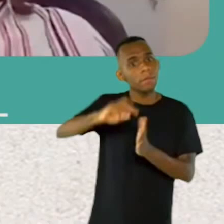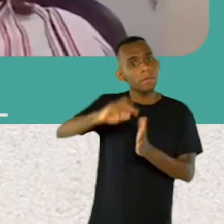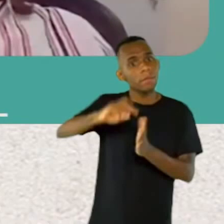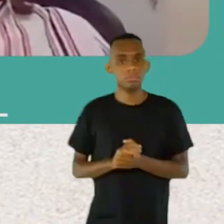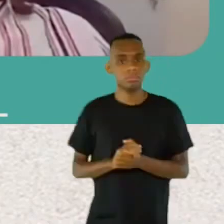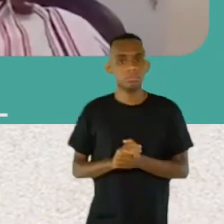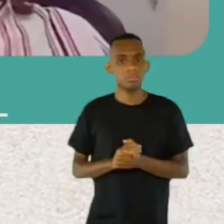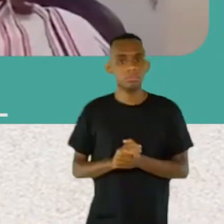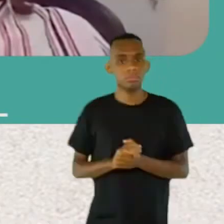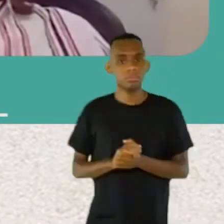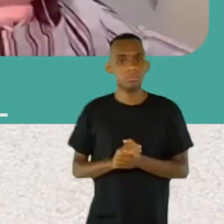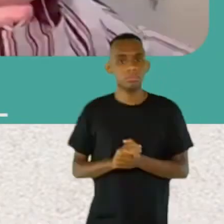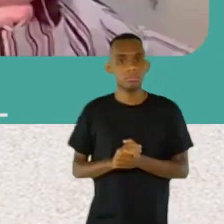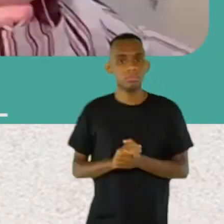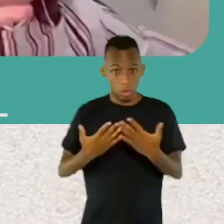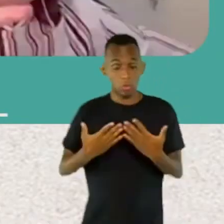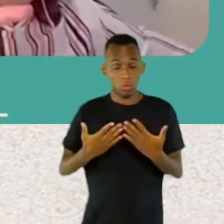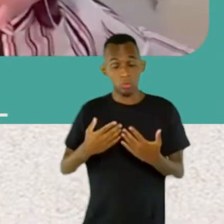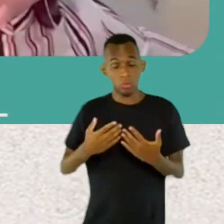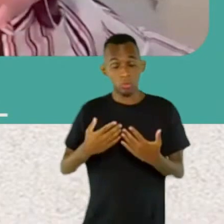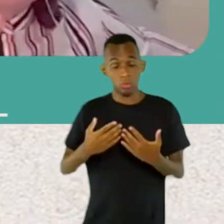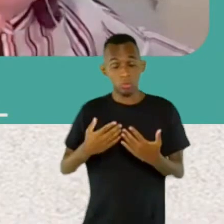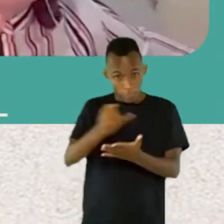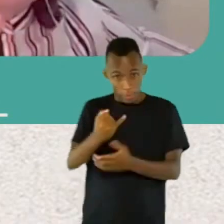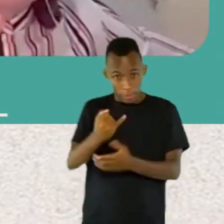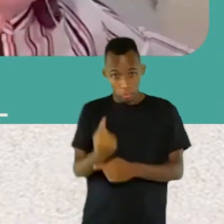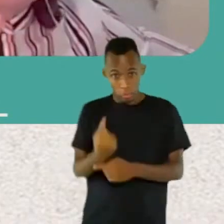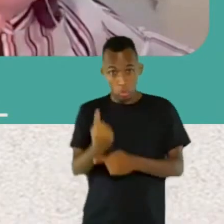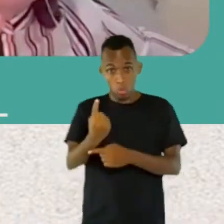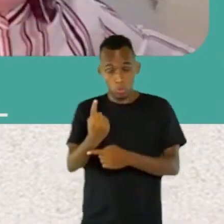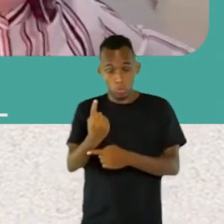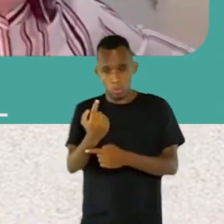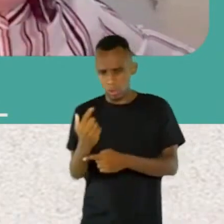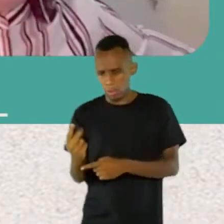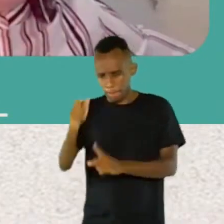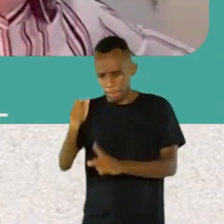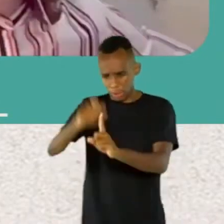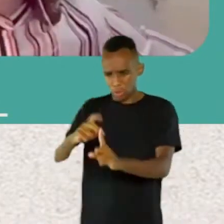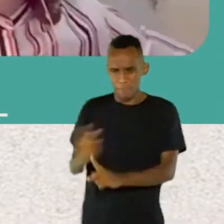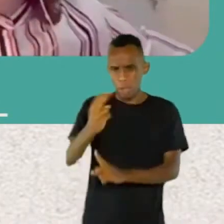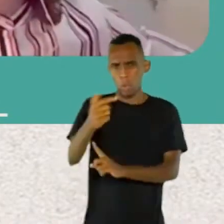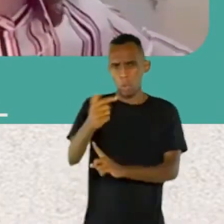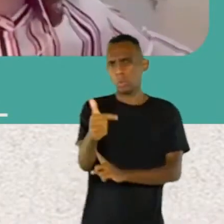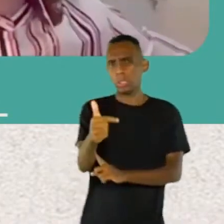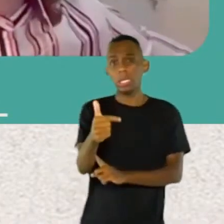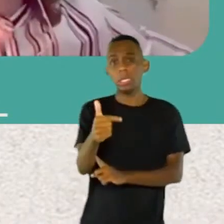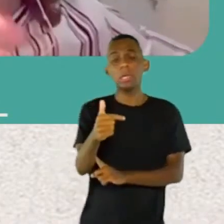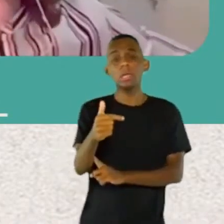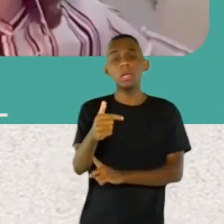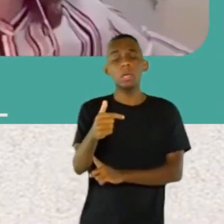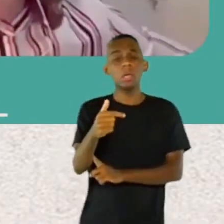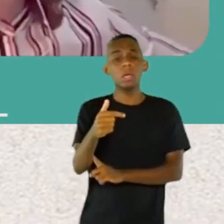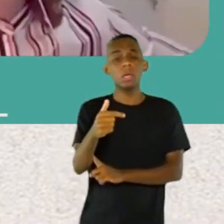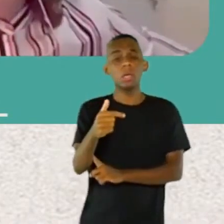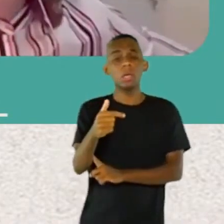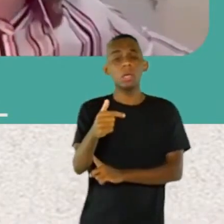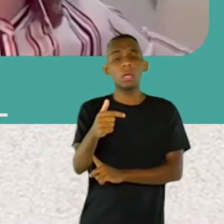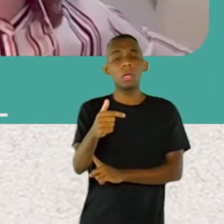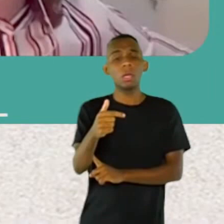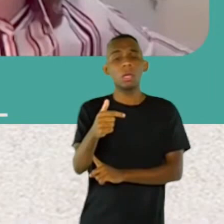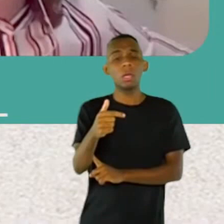esse Menos Que Um, ele tem essa estrutura polifônica, como você diz, mas não é a primeira vez que eu me